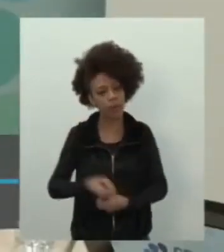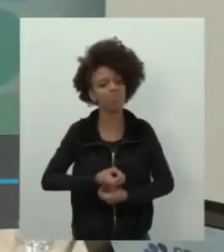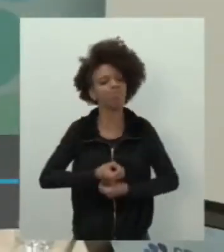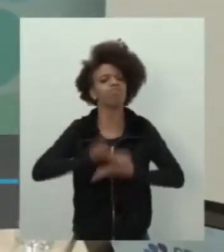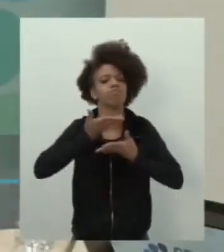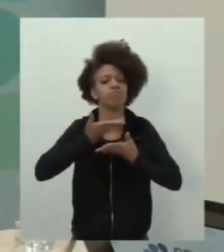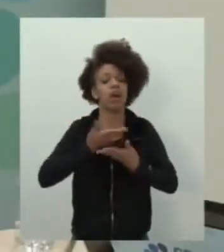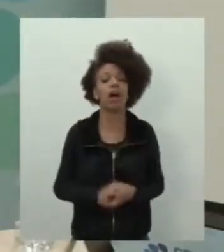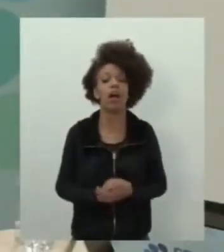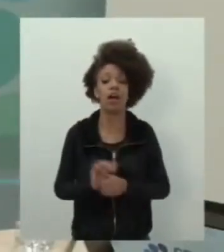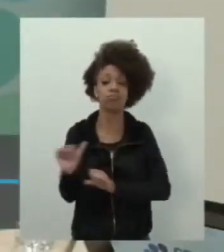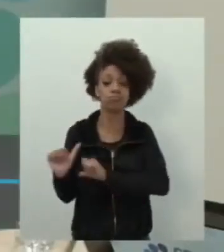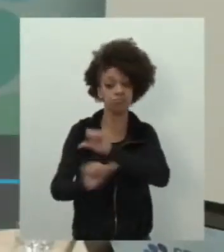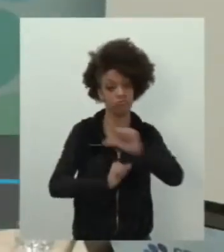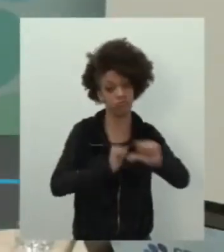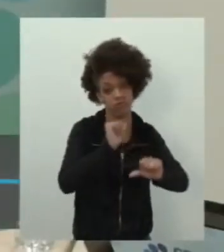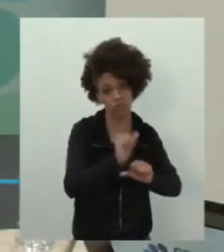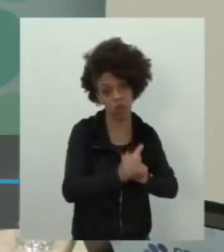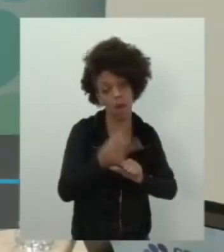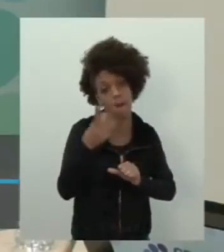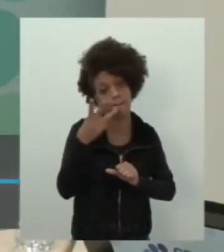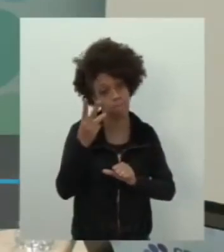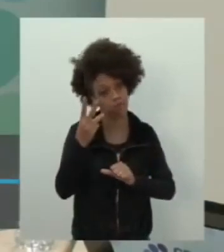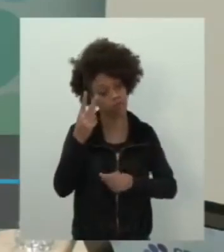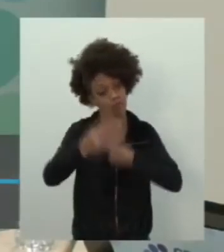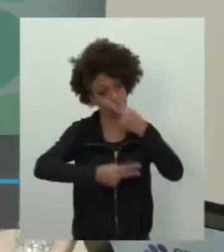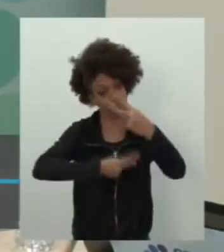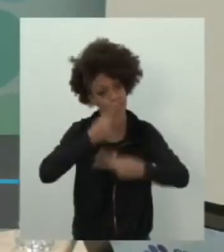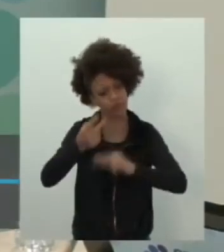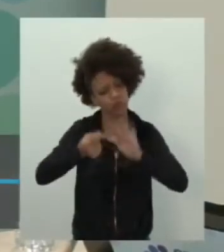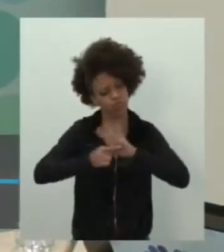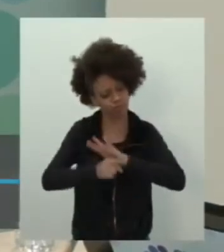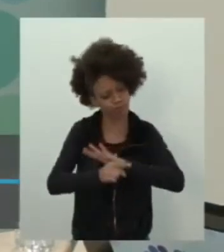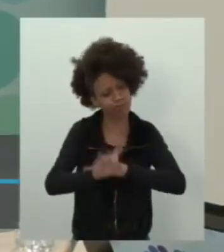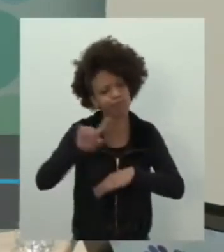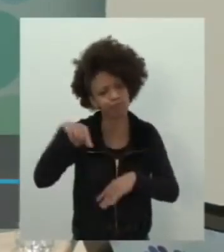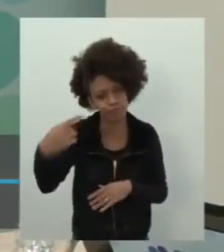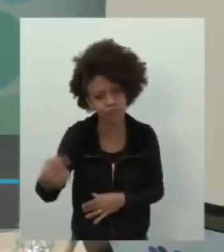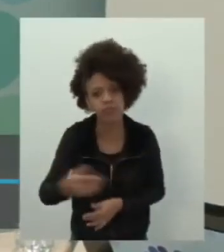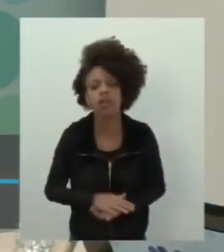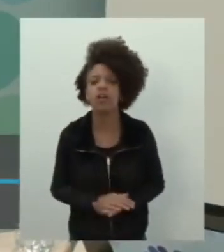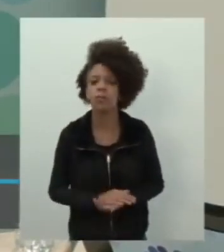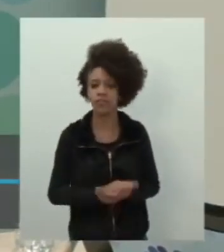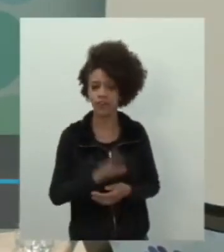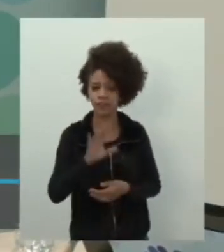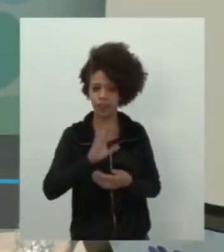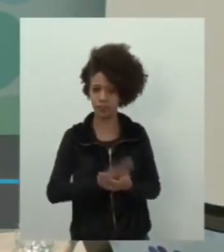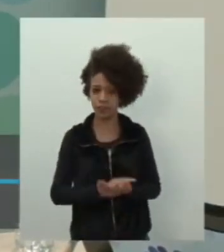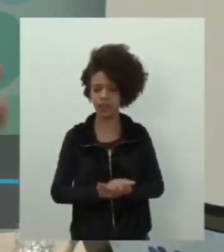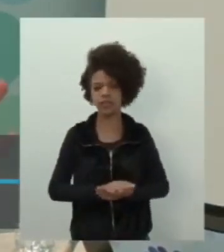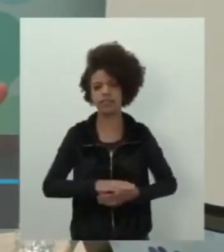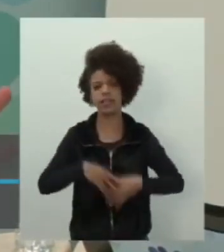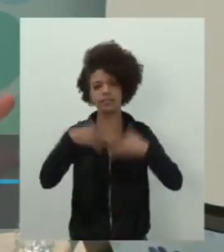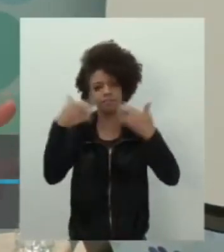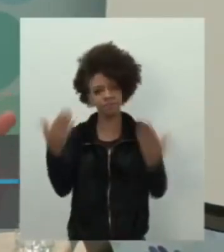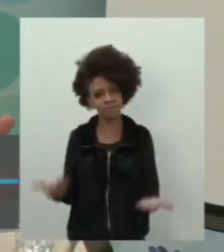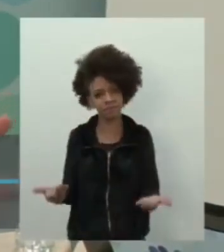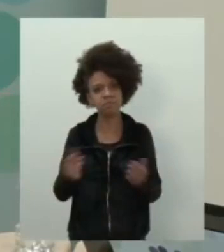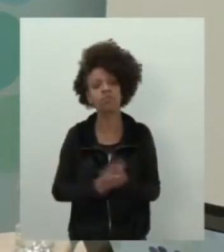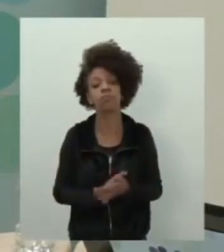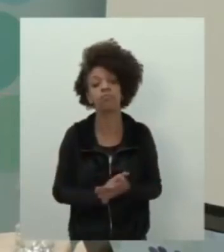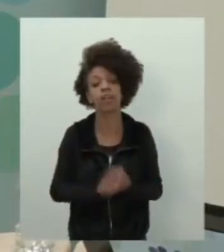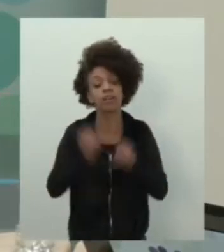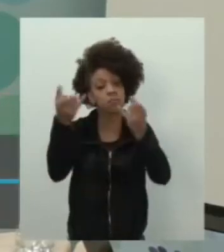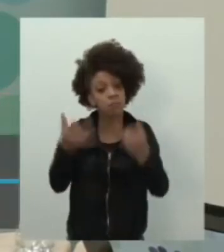de transição para o terceiro bimestre. Vamos aprofundar muito mais nas próximas aulas, cantigas de amor, de amigo. Falaremos de escárnio e